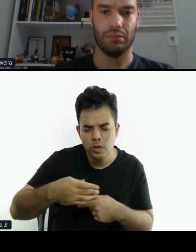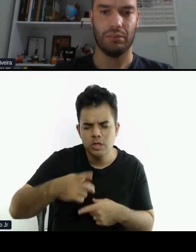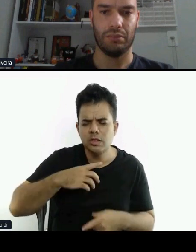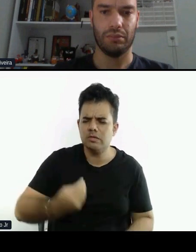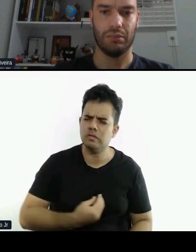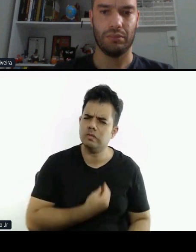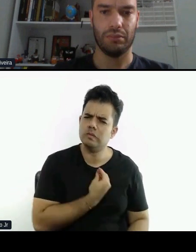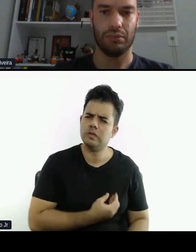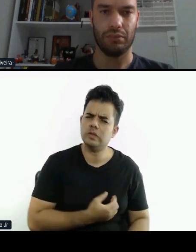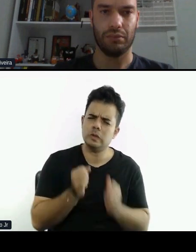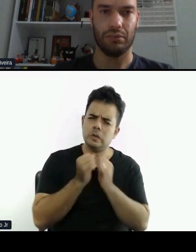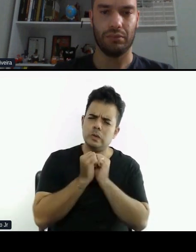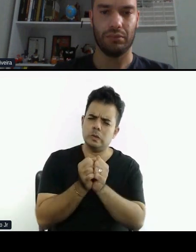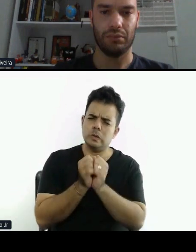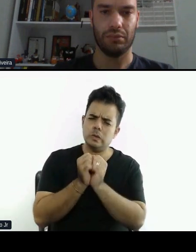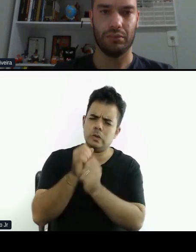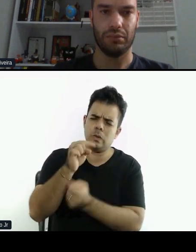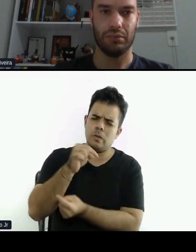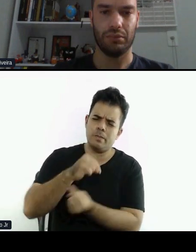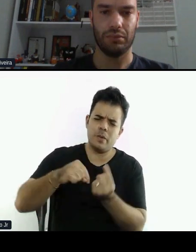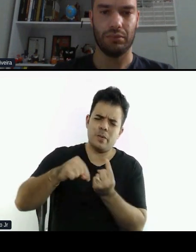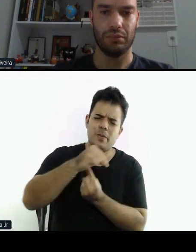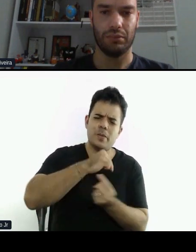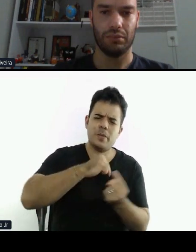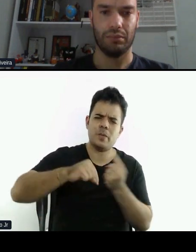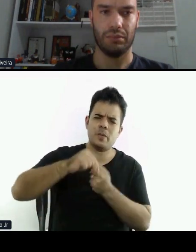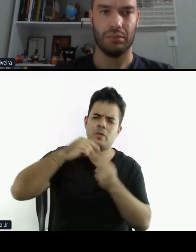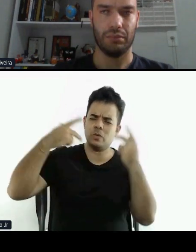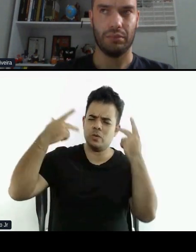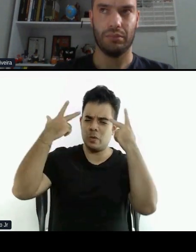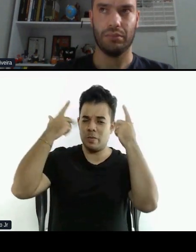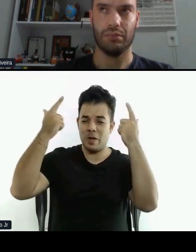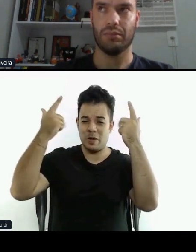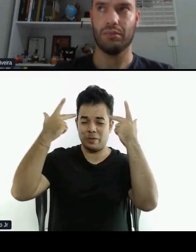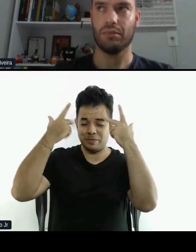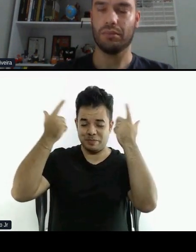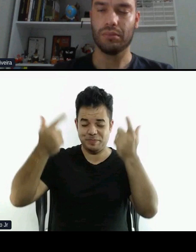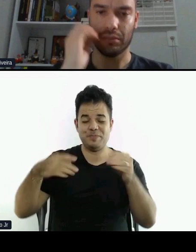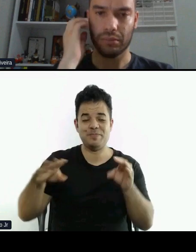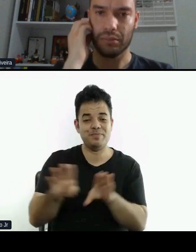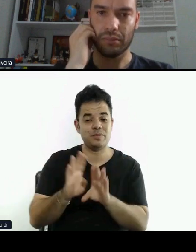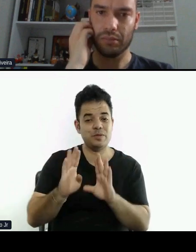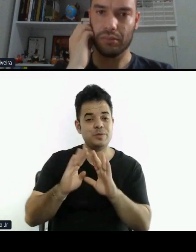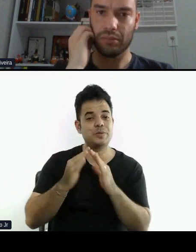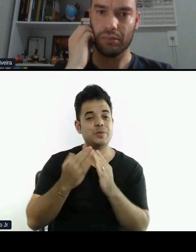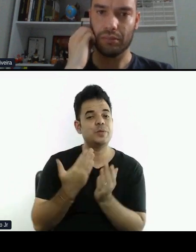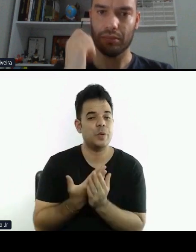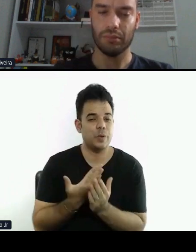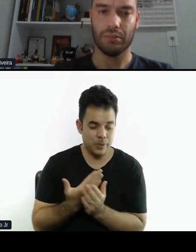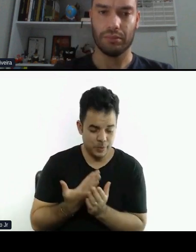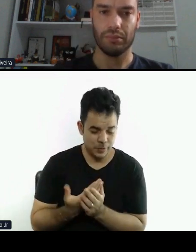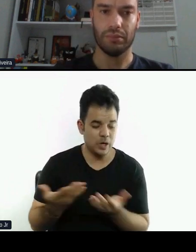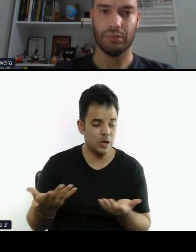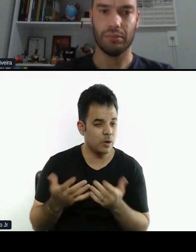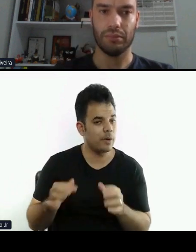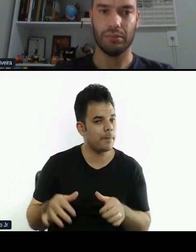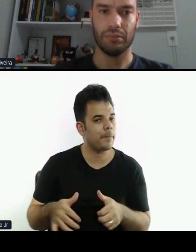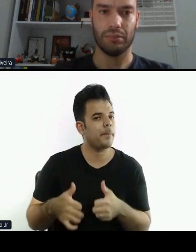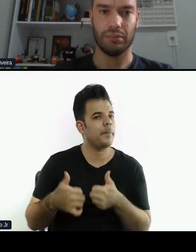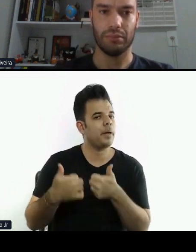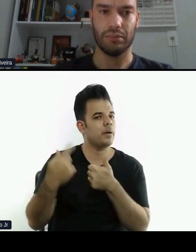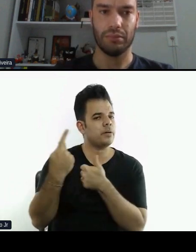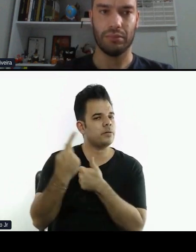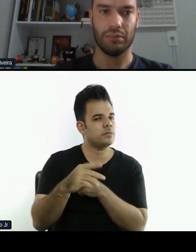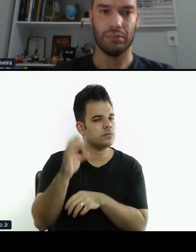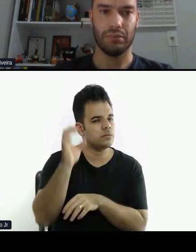mais naturalidade, né? Então, quisera as nossas escolas, né, realmente melhorarem os currículos dela